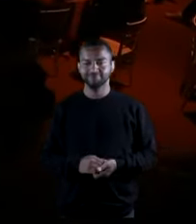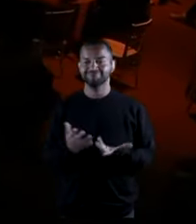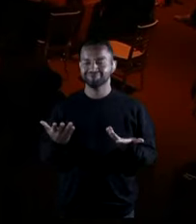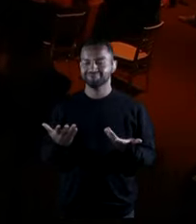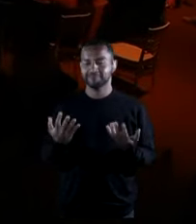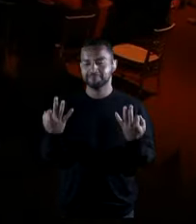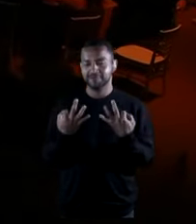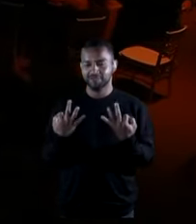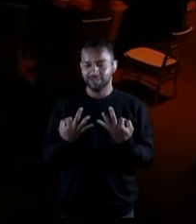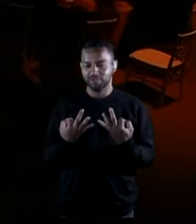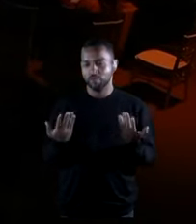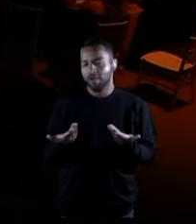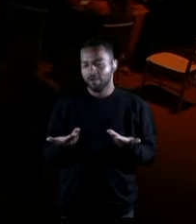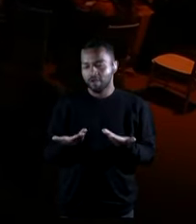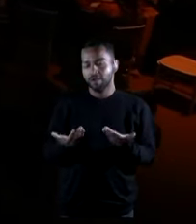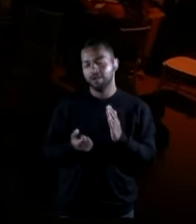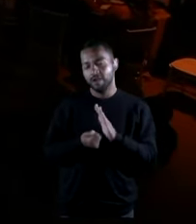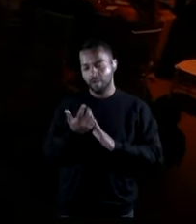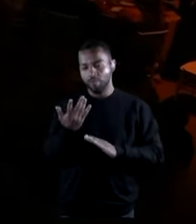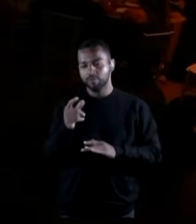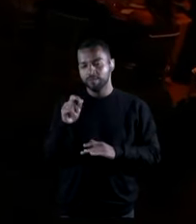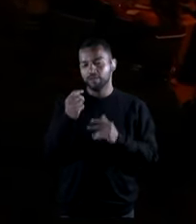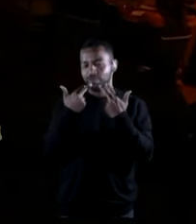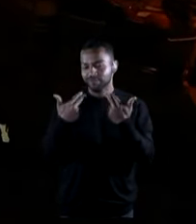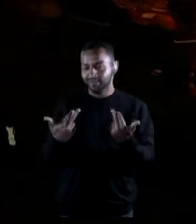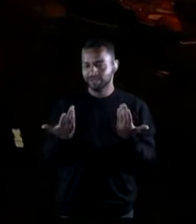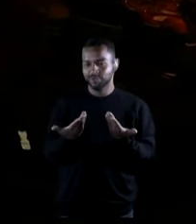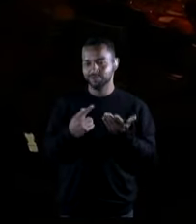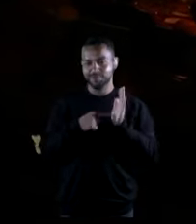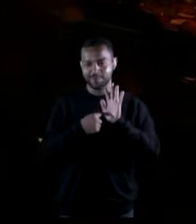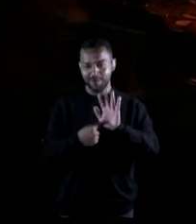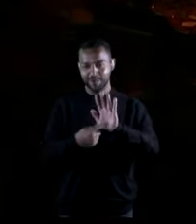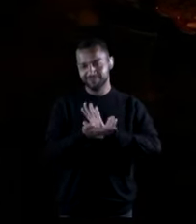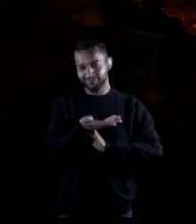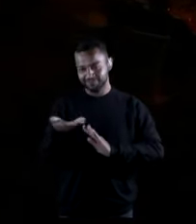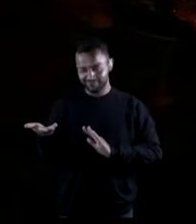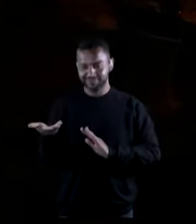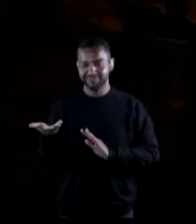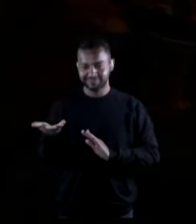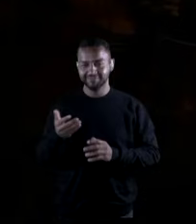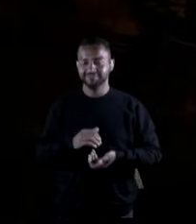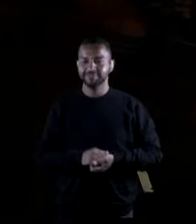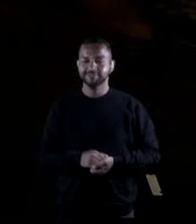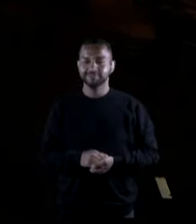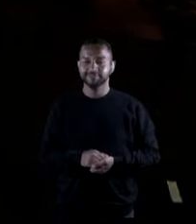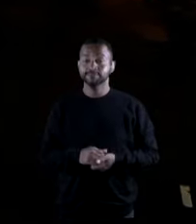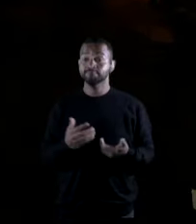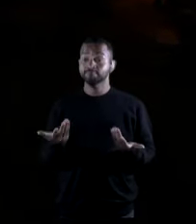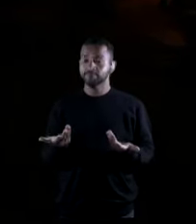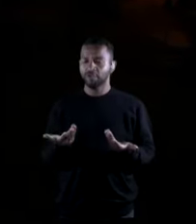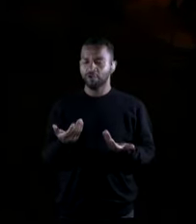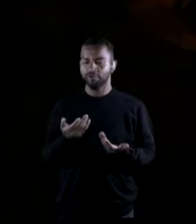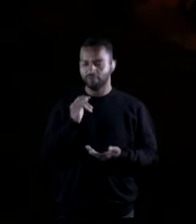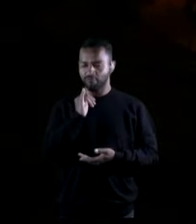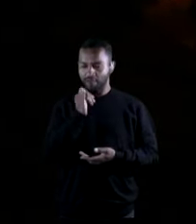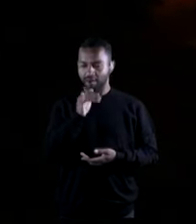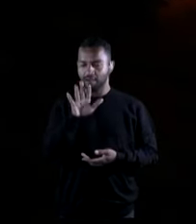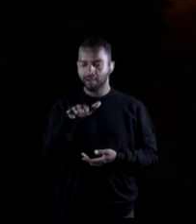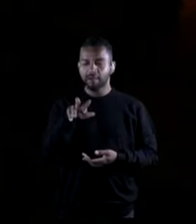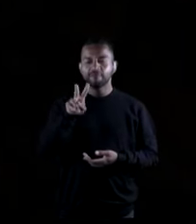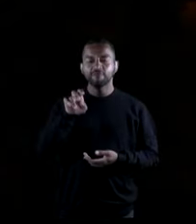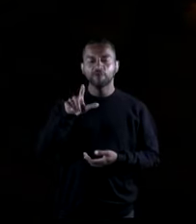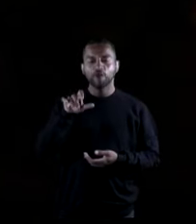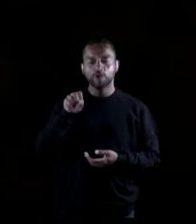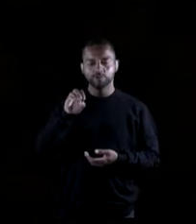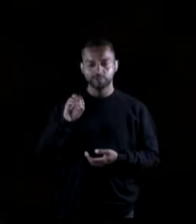Demais. Essas são apenas algumas das novidades que nós vamos mostrar nessa noite de hoje. Deixa eu falar uma coisa, ô Veloso.